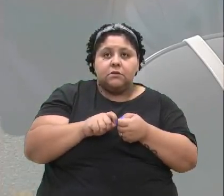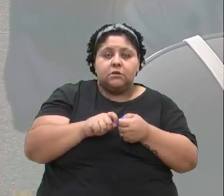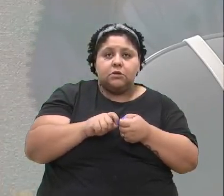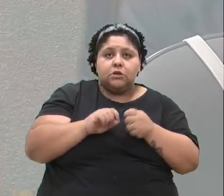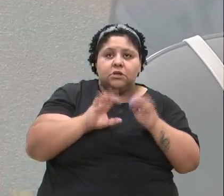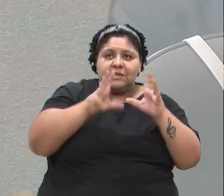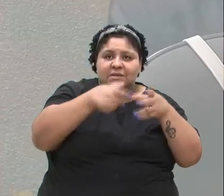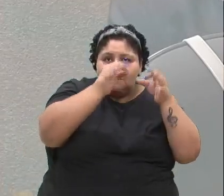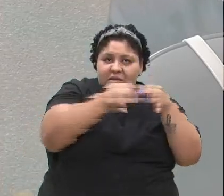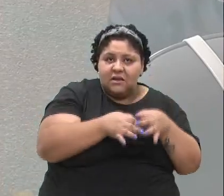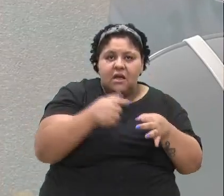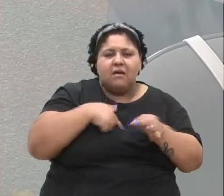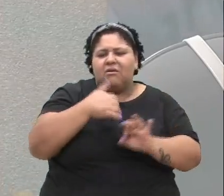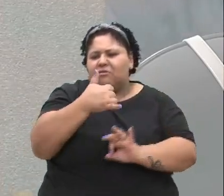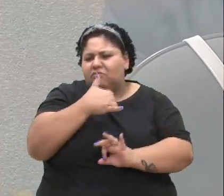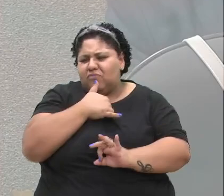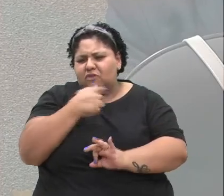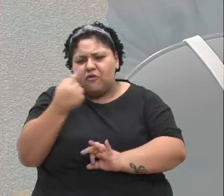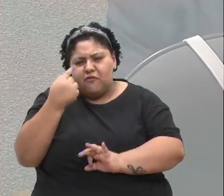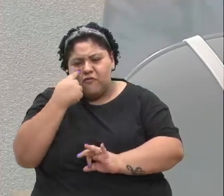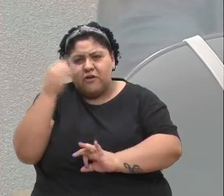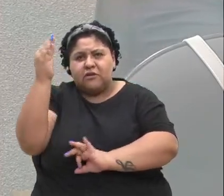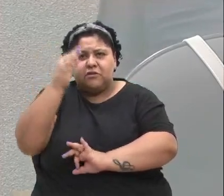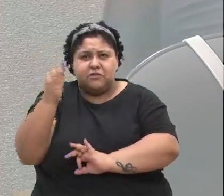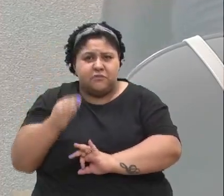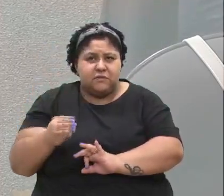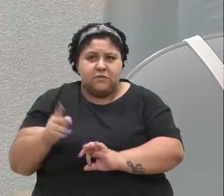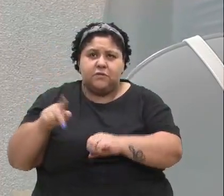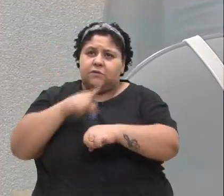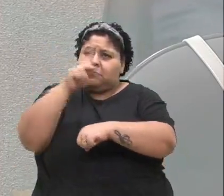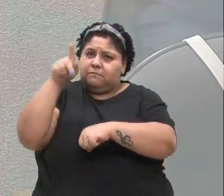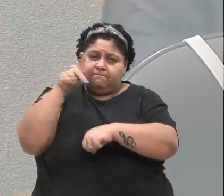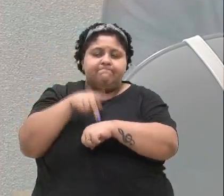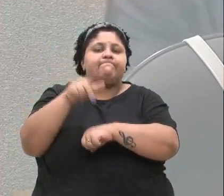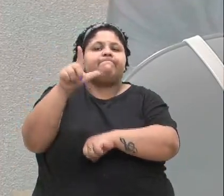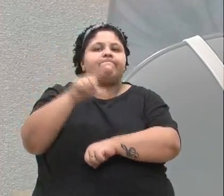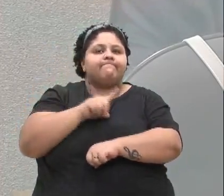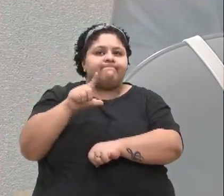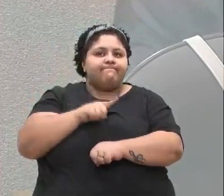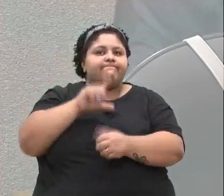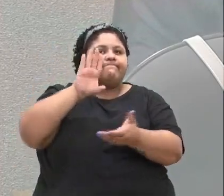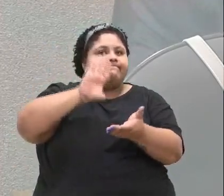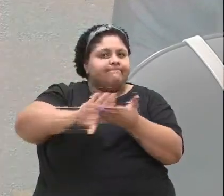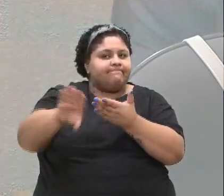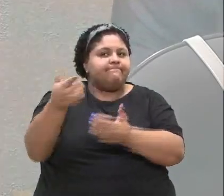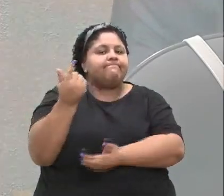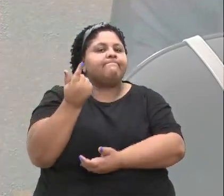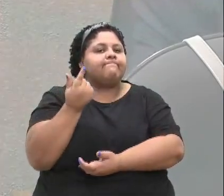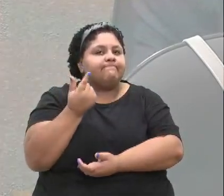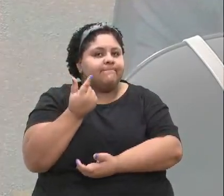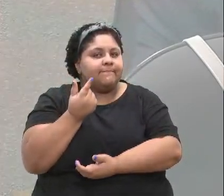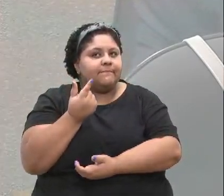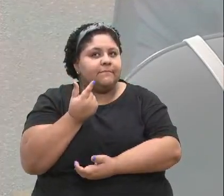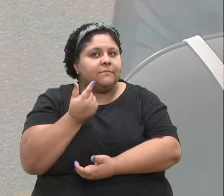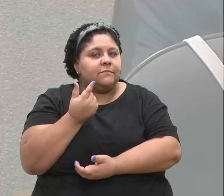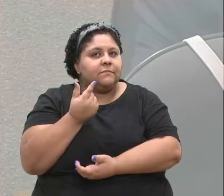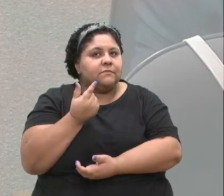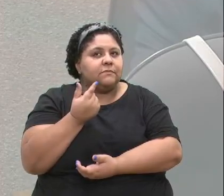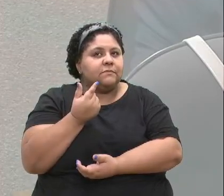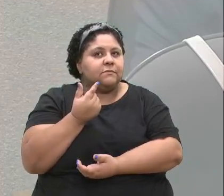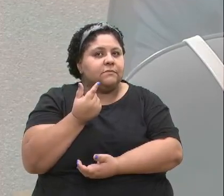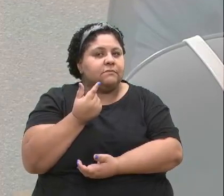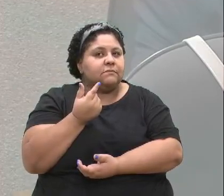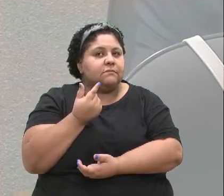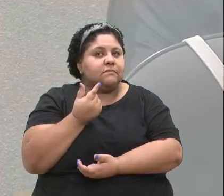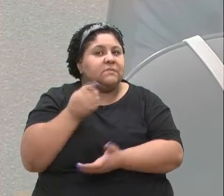triste porque eu vejo que o Brasil, né, como país, tem perdido um capital intelectual incrível,